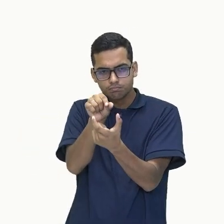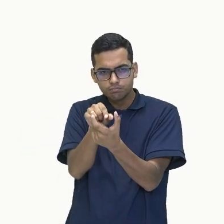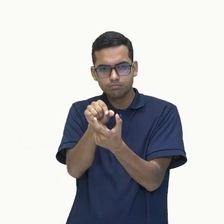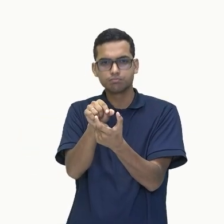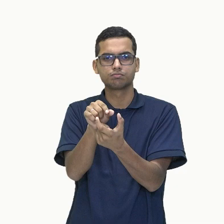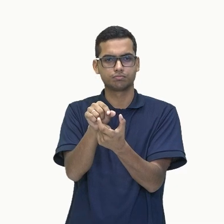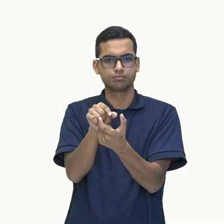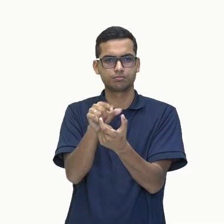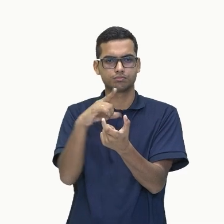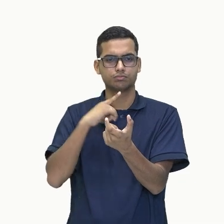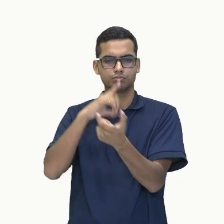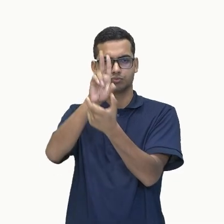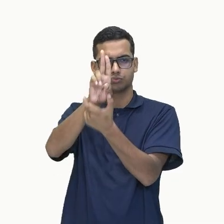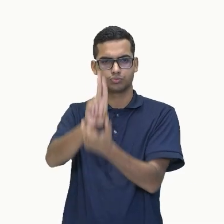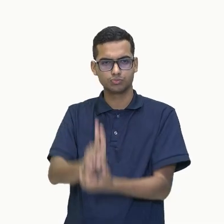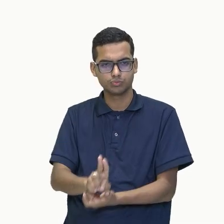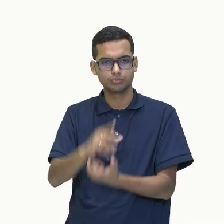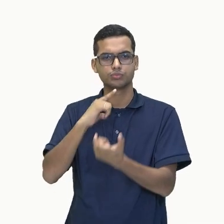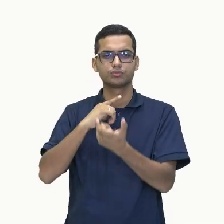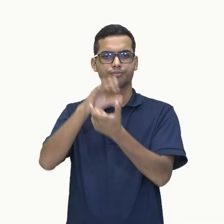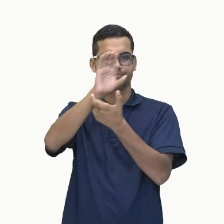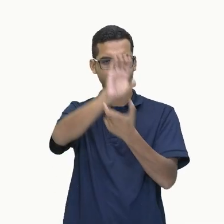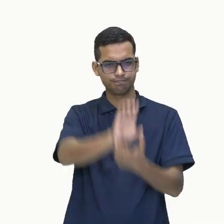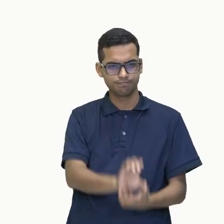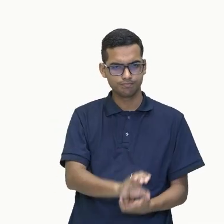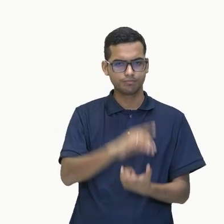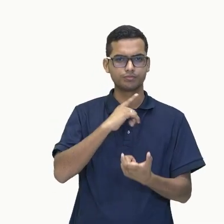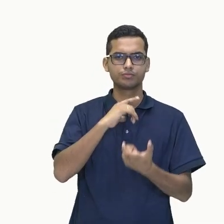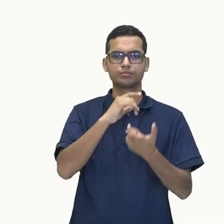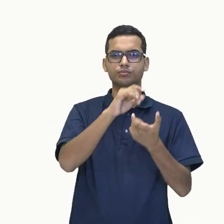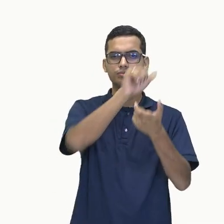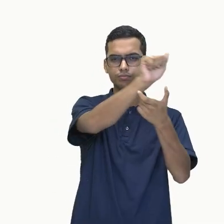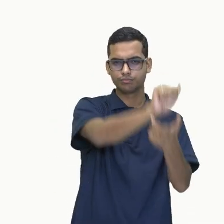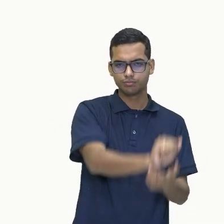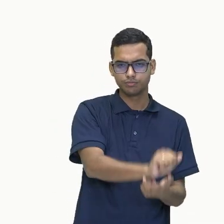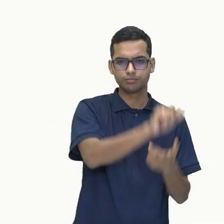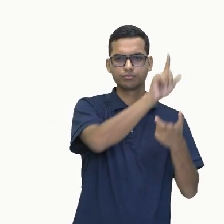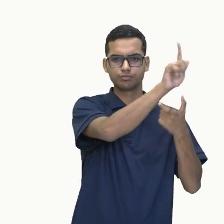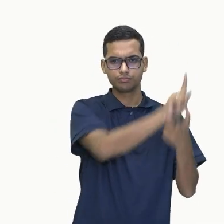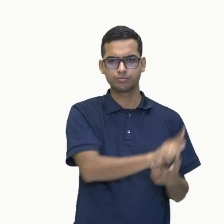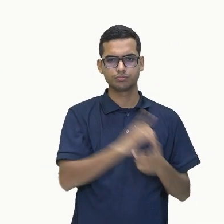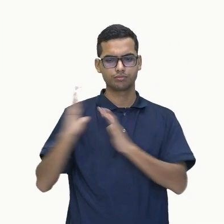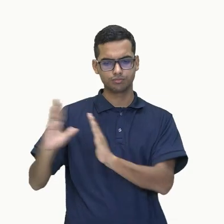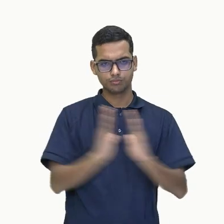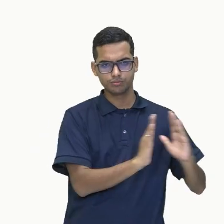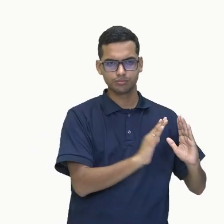temos essas. Já o C, como a primeira, aí todos têm C.